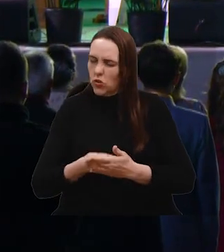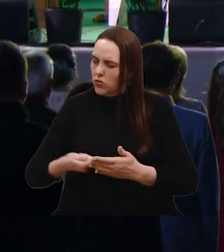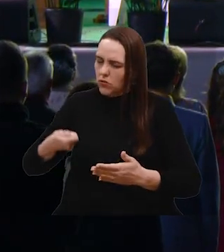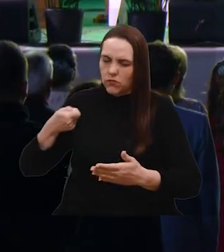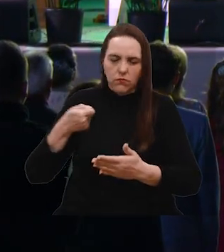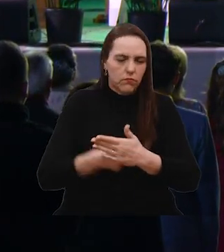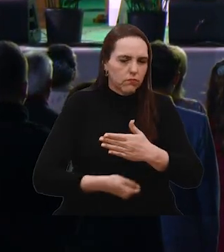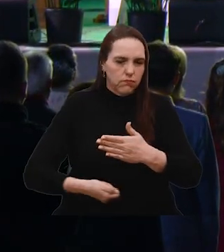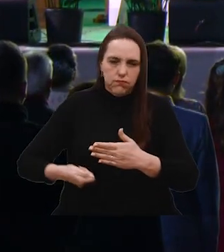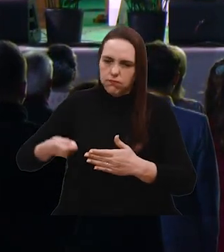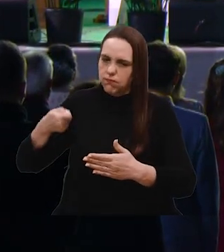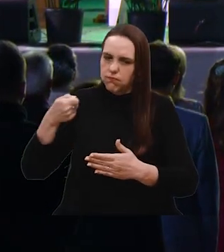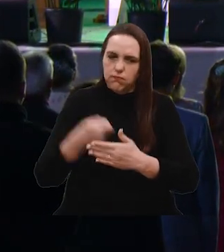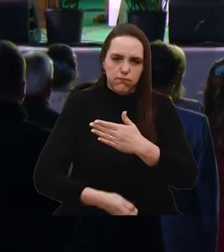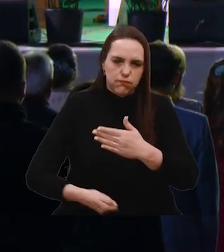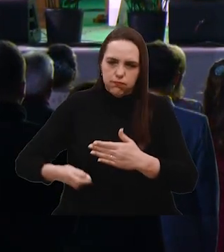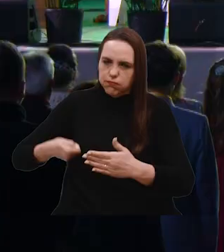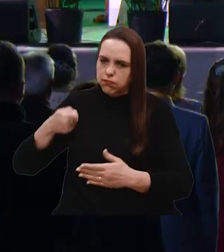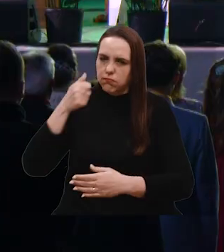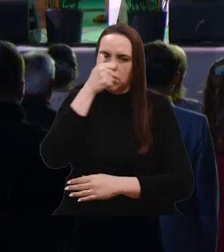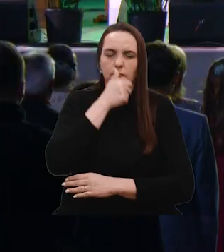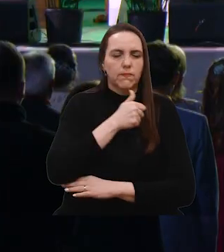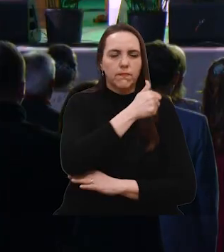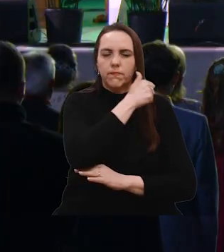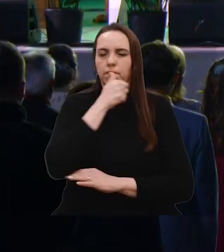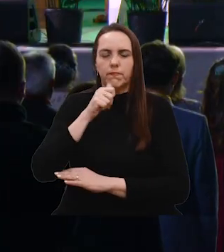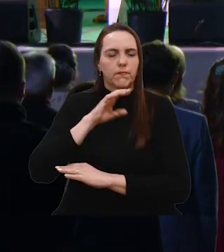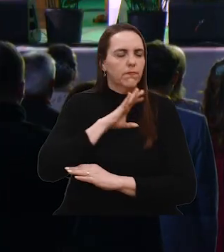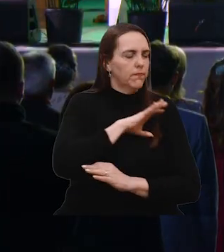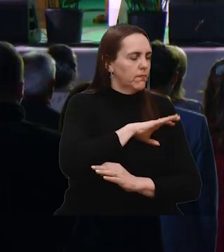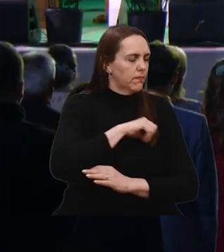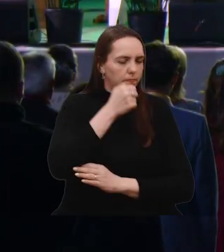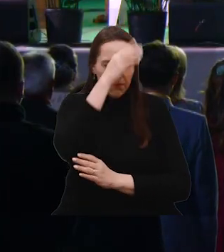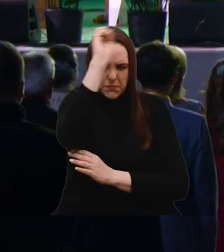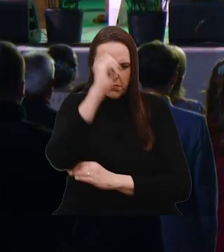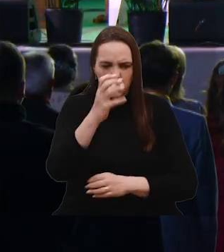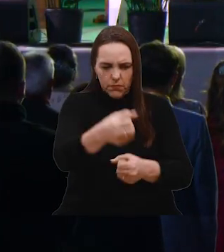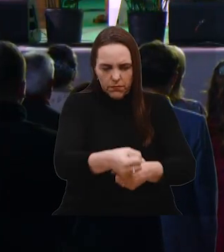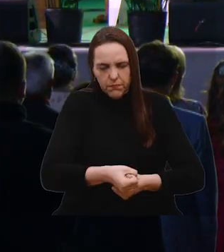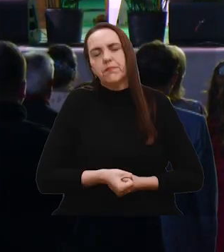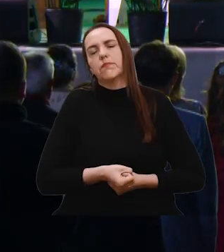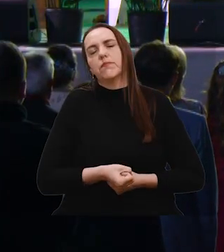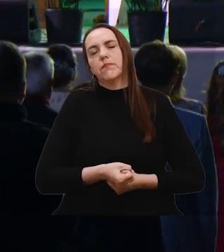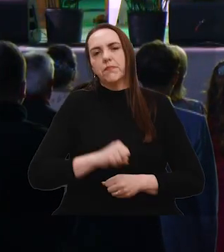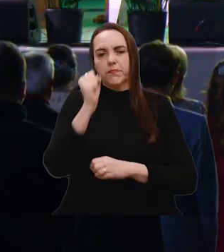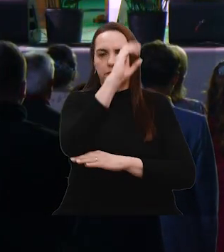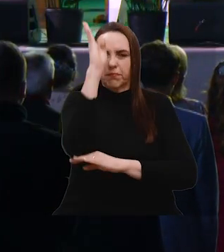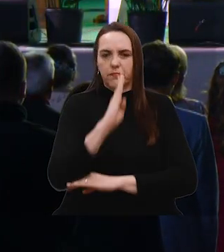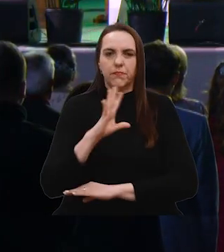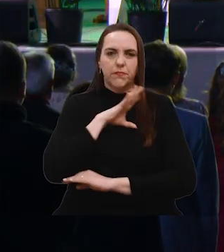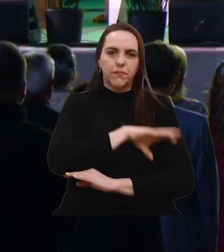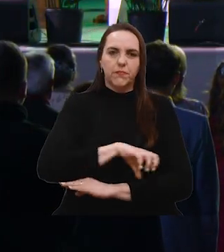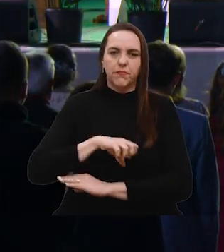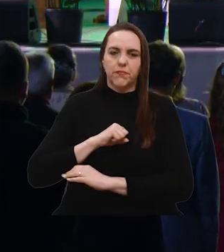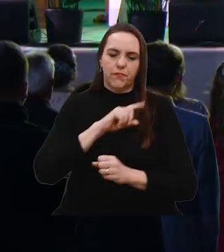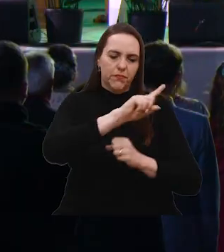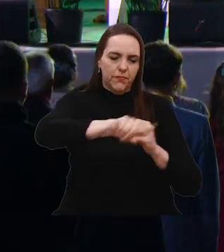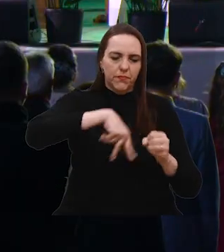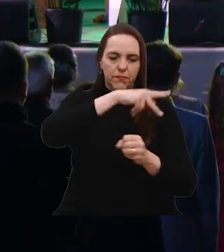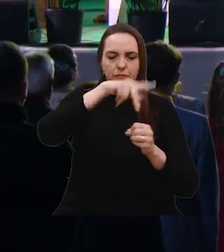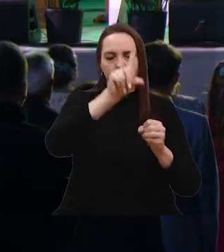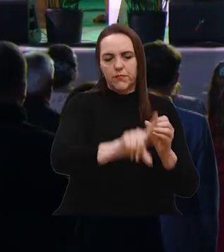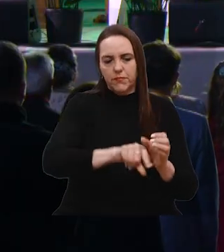forte, verás que um filho teu não foge à luta, em quem te adora a própria